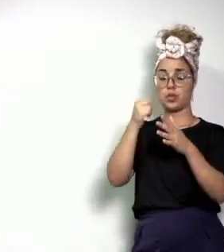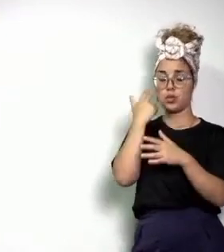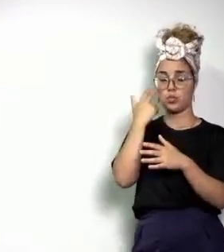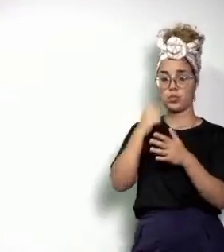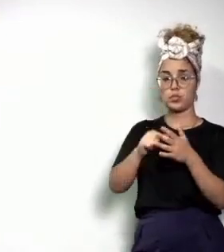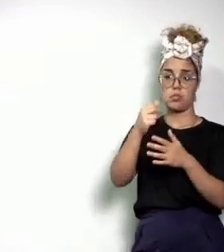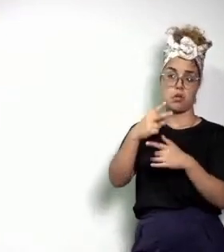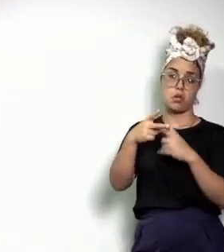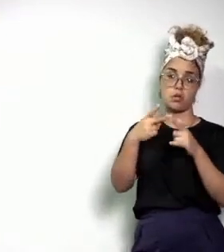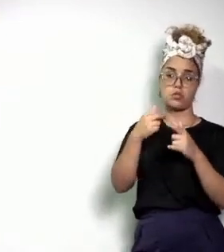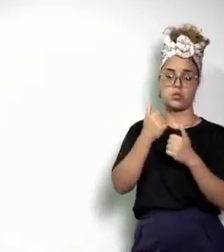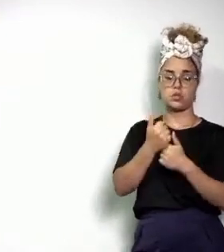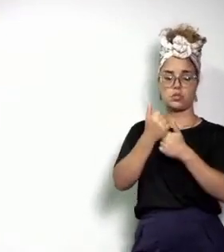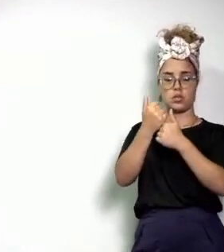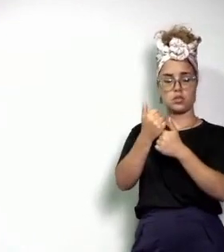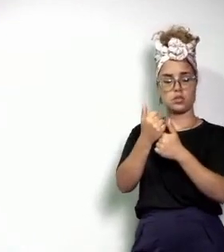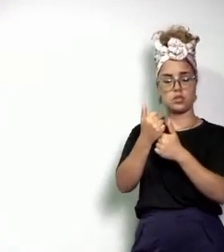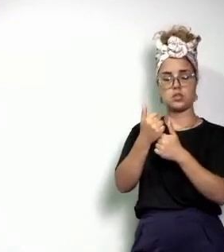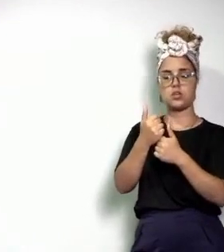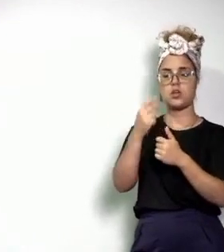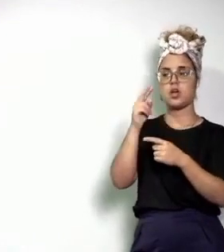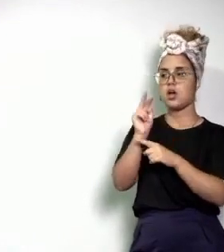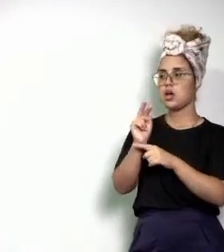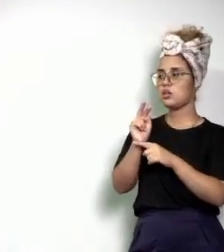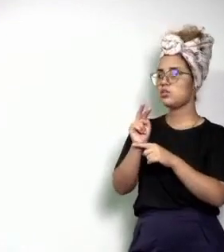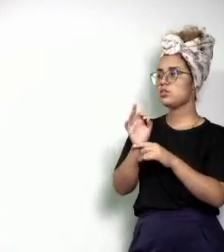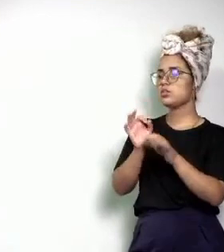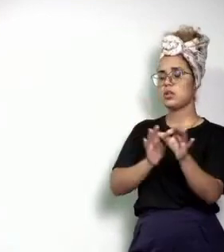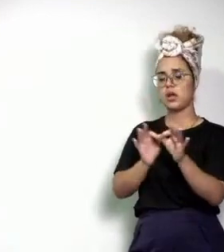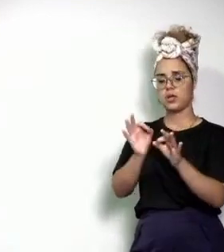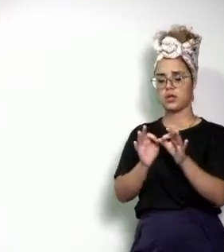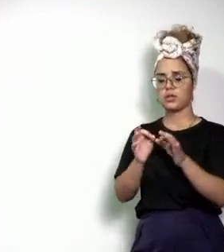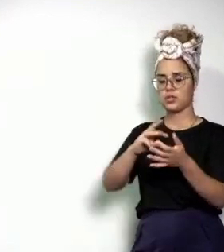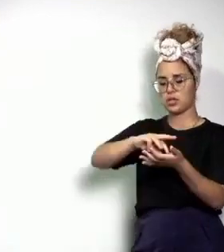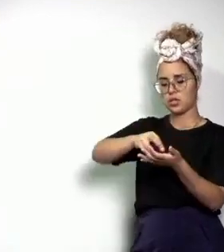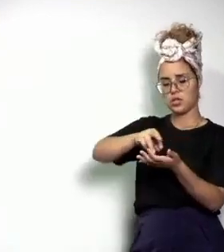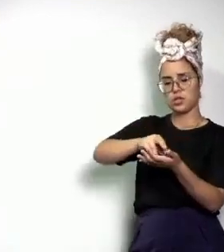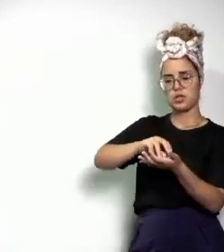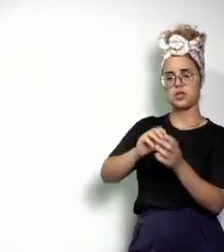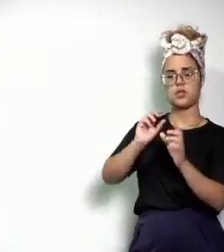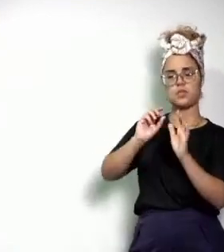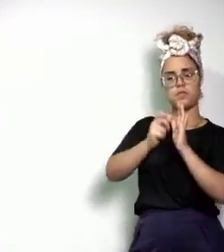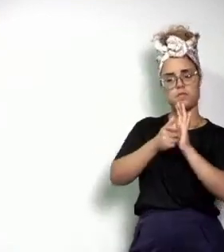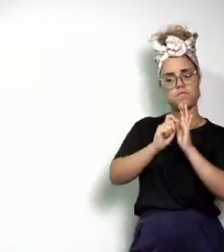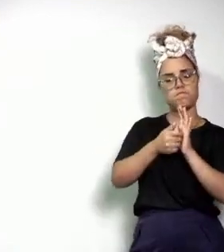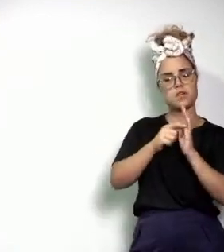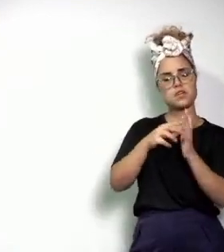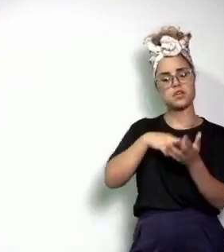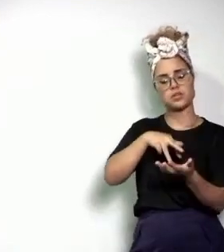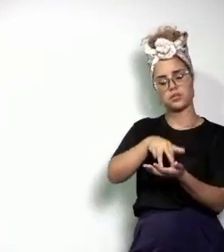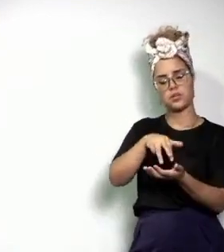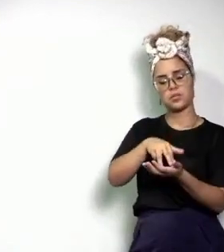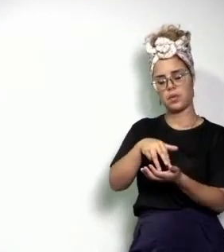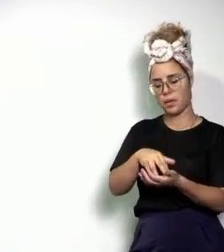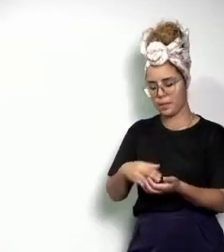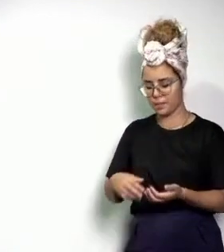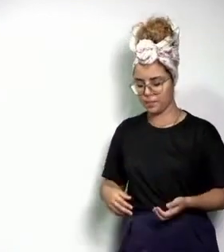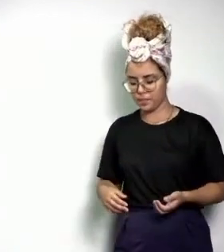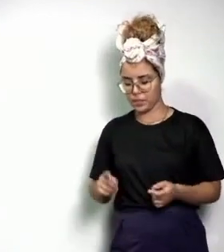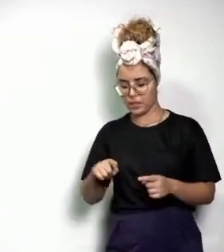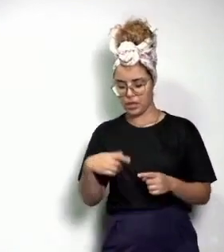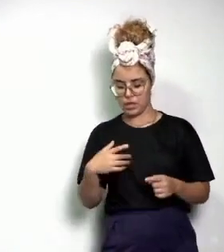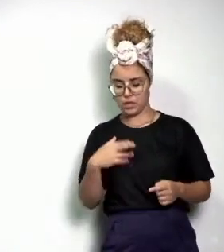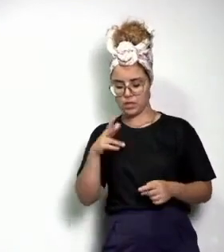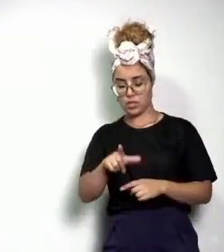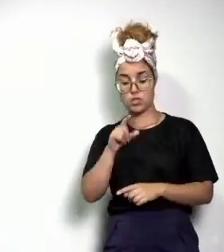levanta e a outra pessoa assistente auxilia nesse fechado do tripé. E assim que a gente decide